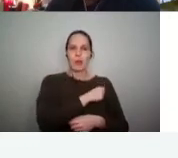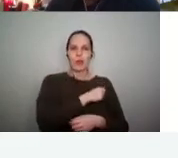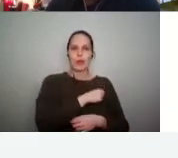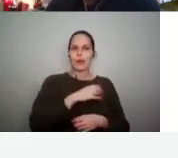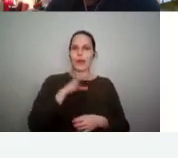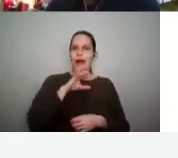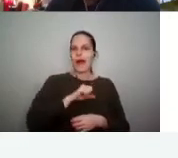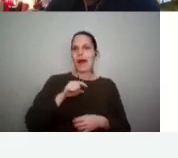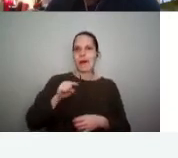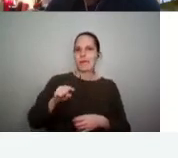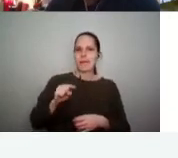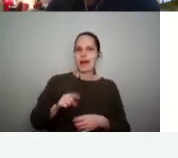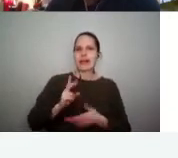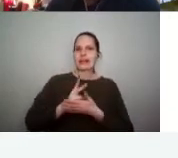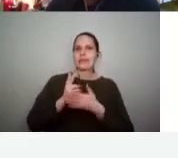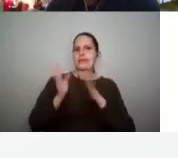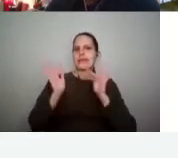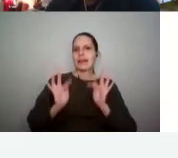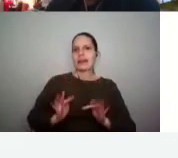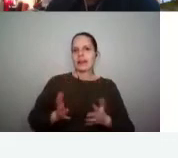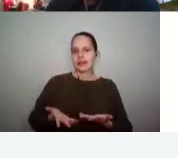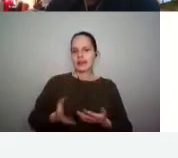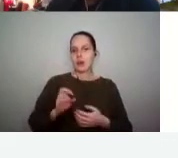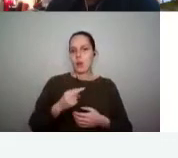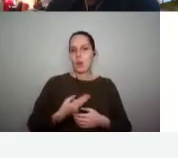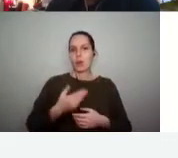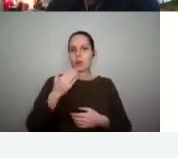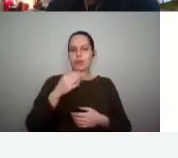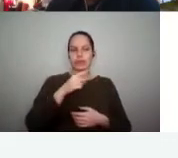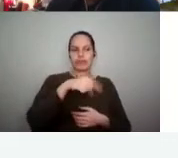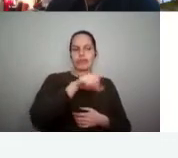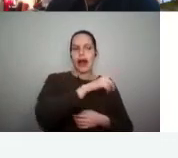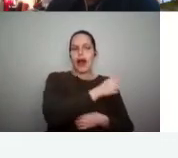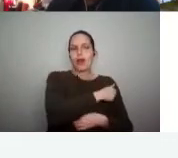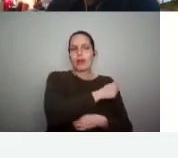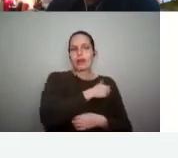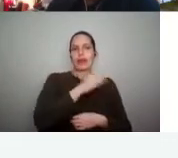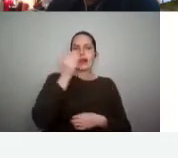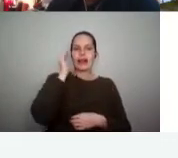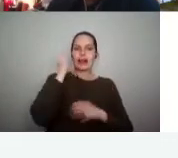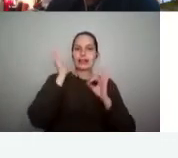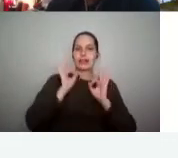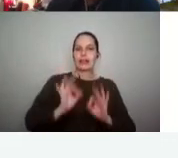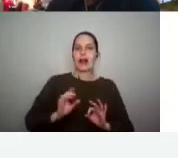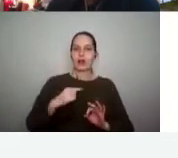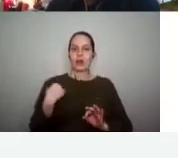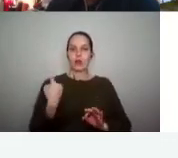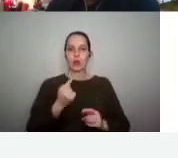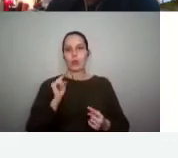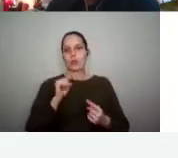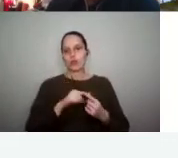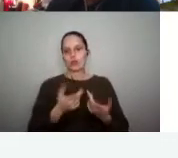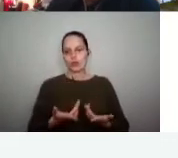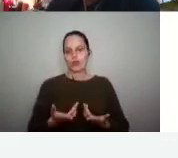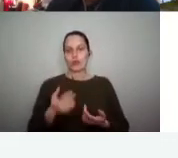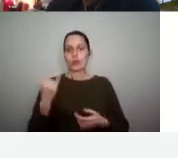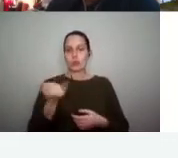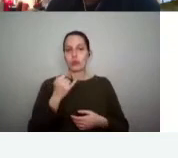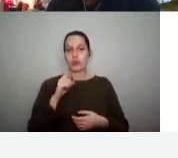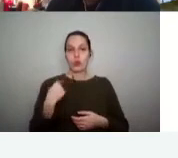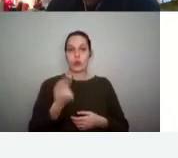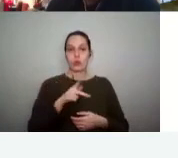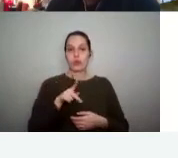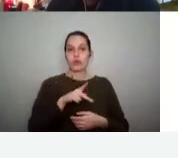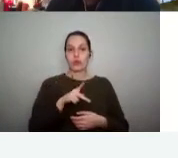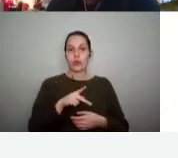nossas intenções. E uma das grandes aprendizagens do professor é aprender a conviver com a diferença, né? Porque